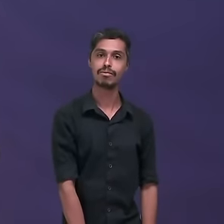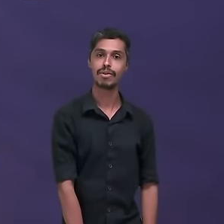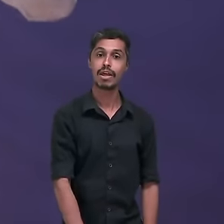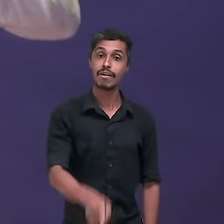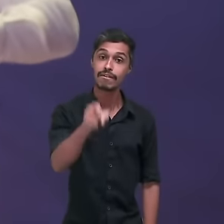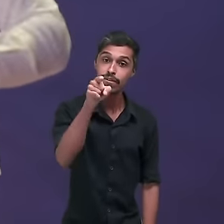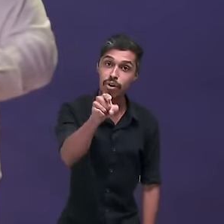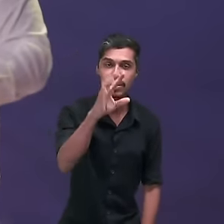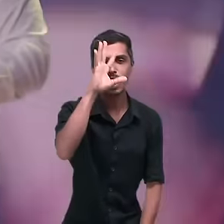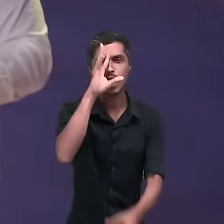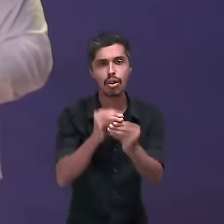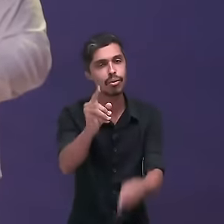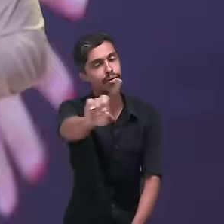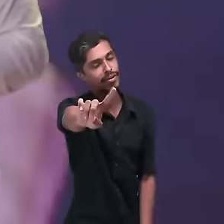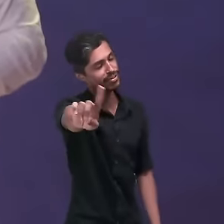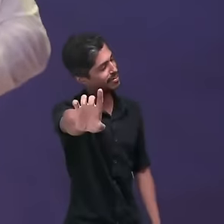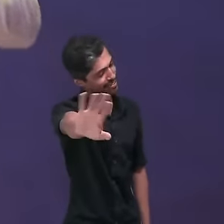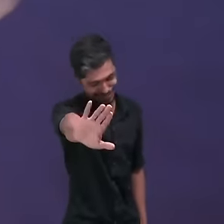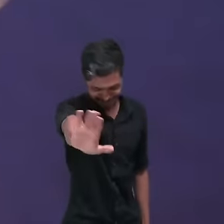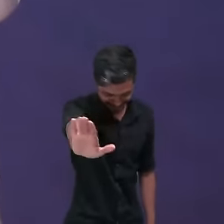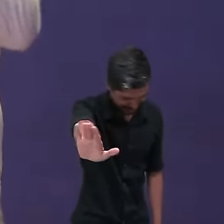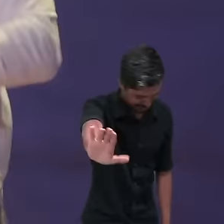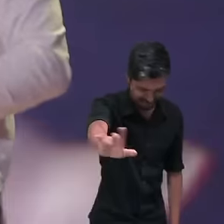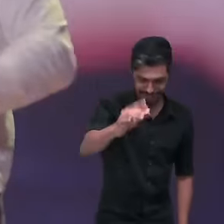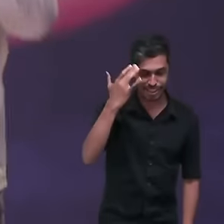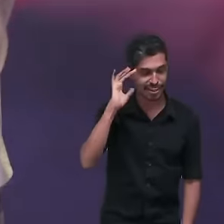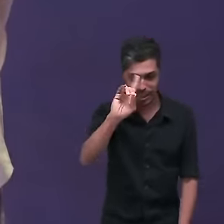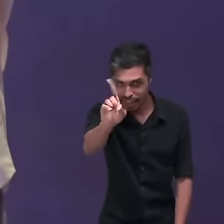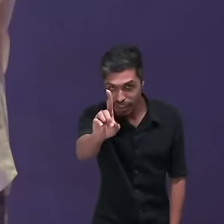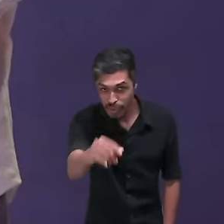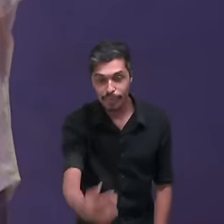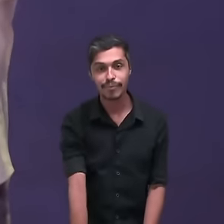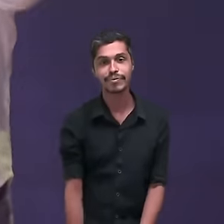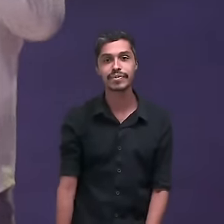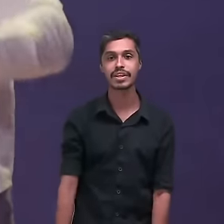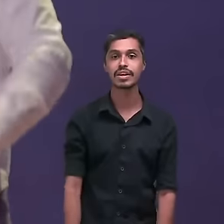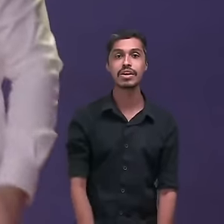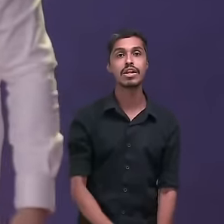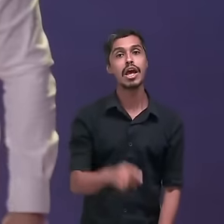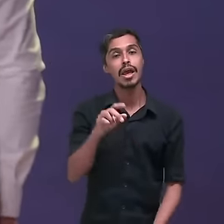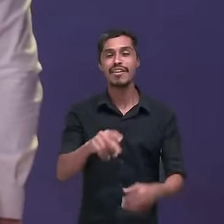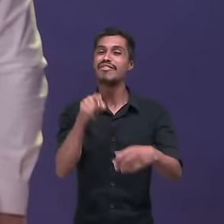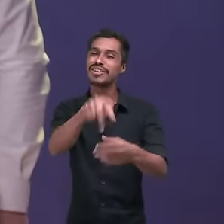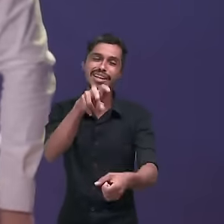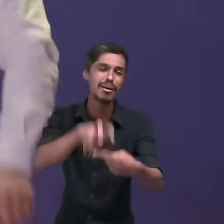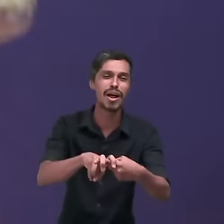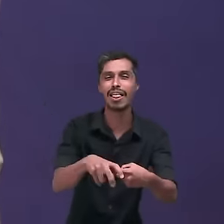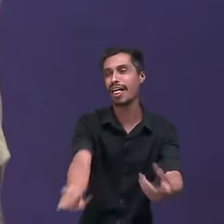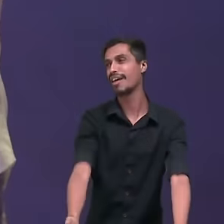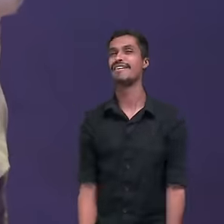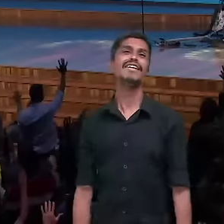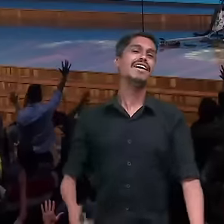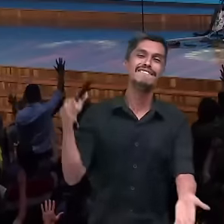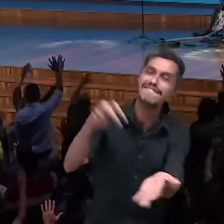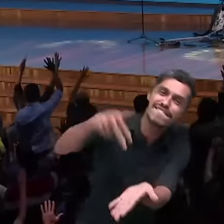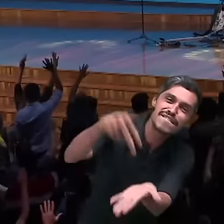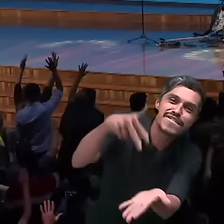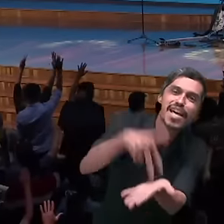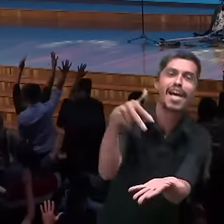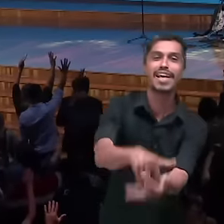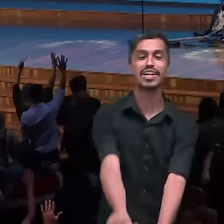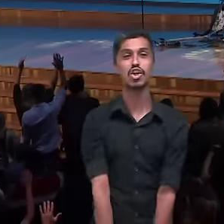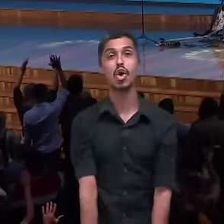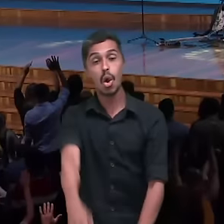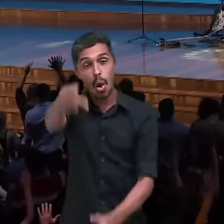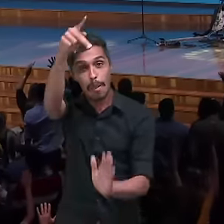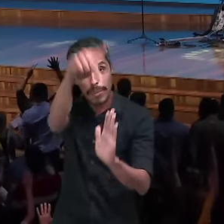Você não entendeu. Por isso você não gritou, por isso você não levantou da sua cadeira. O projeto de Deus estava